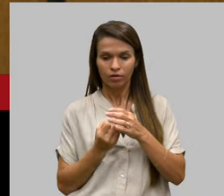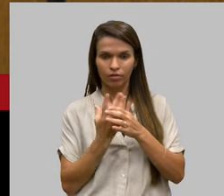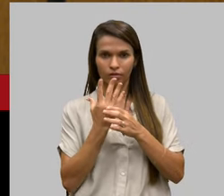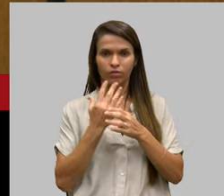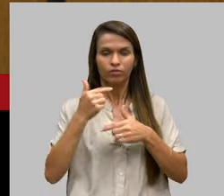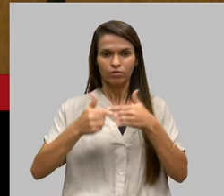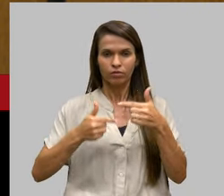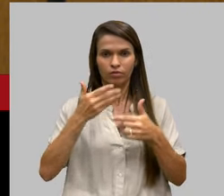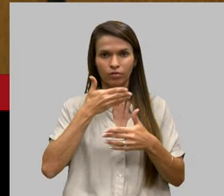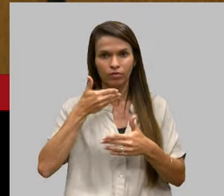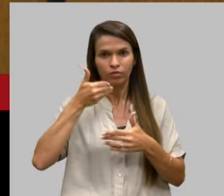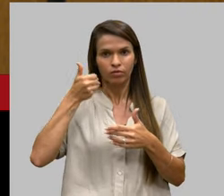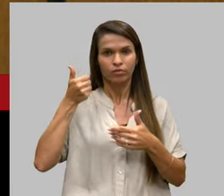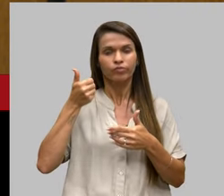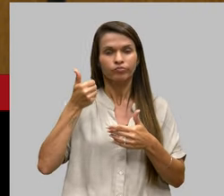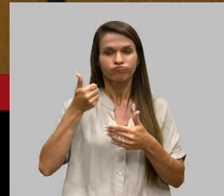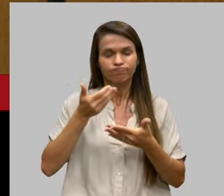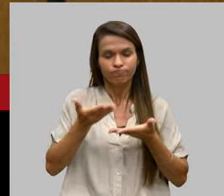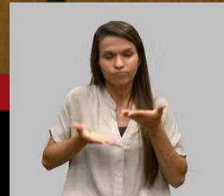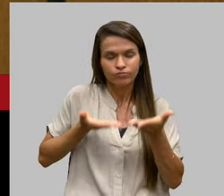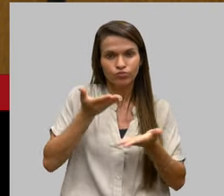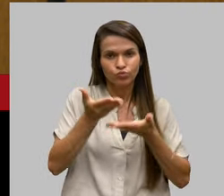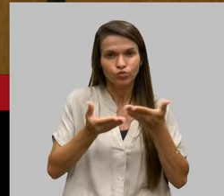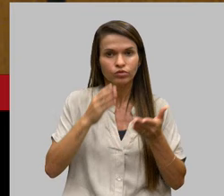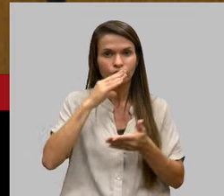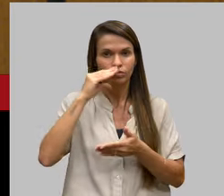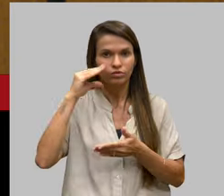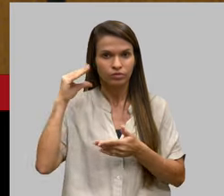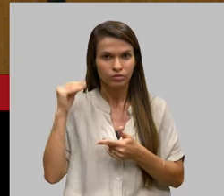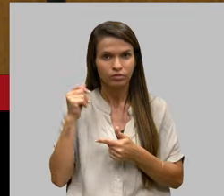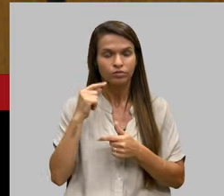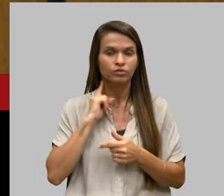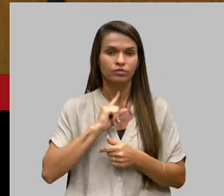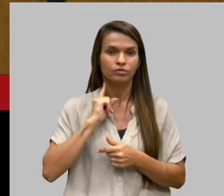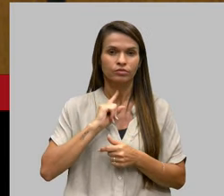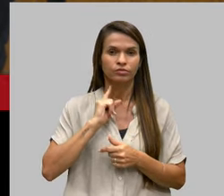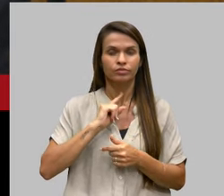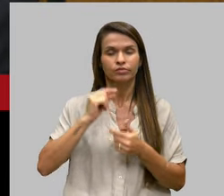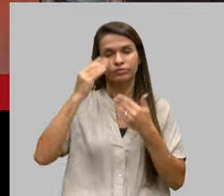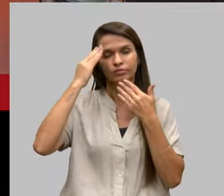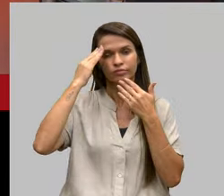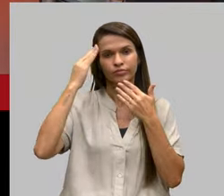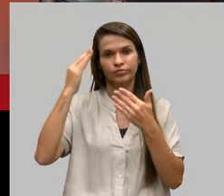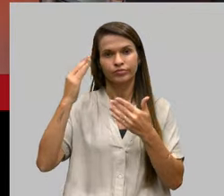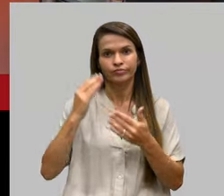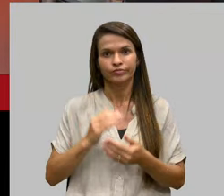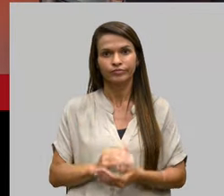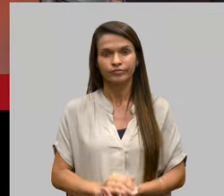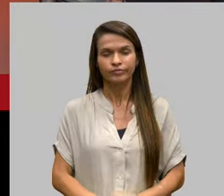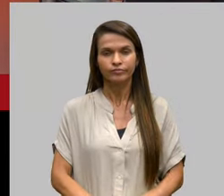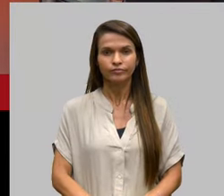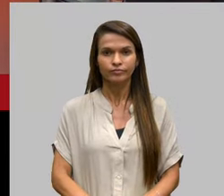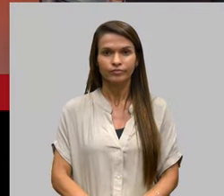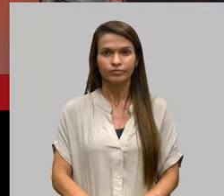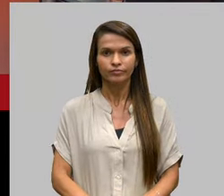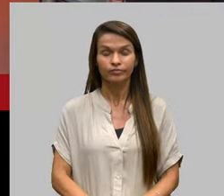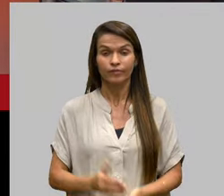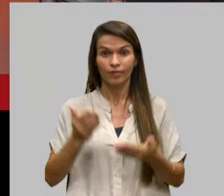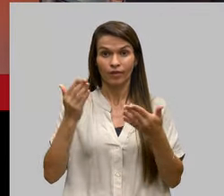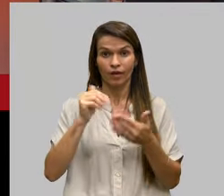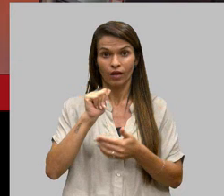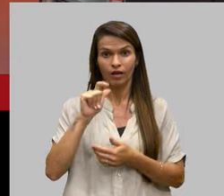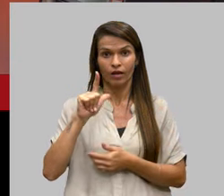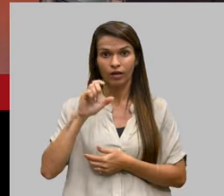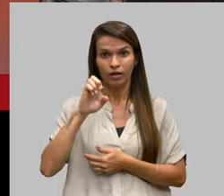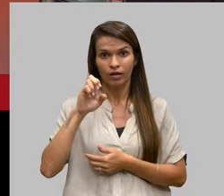vão melhorar o atendimento dos Servidores do Estado de Gerais Muito obrigado obrigado com a palavra Alex Albert